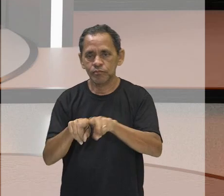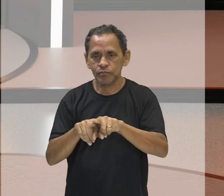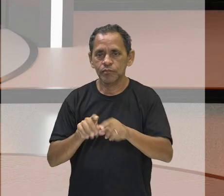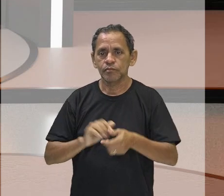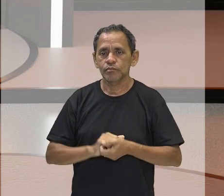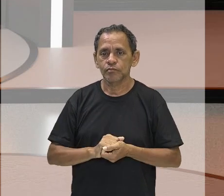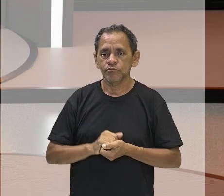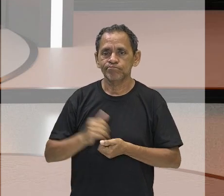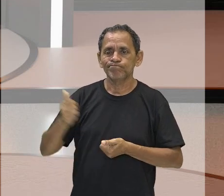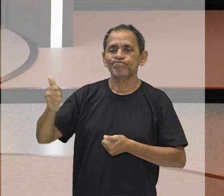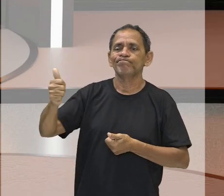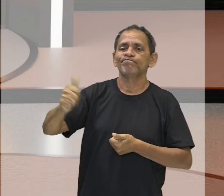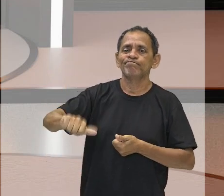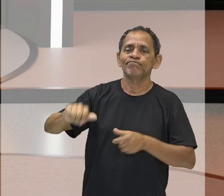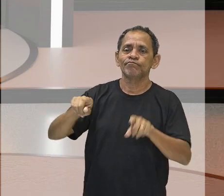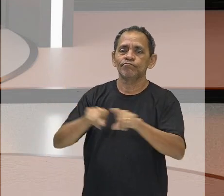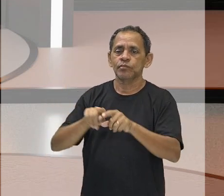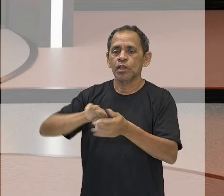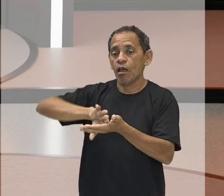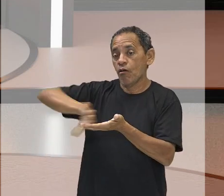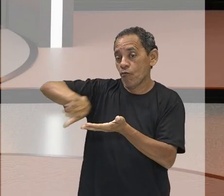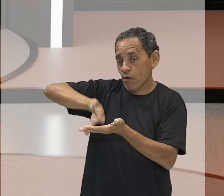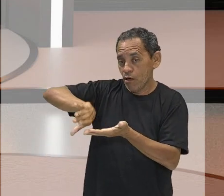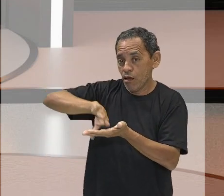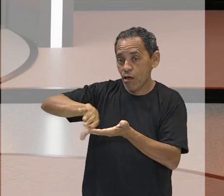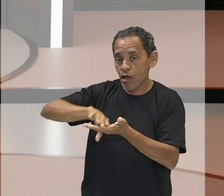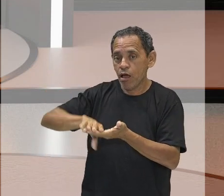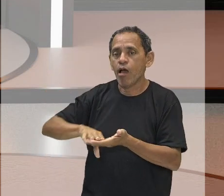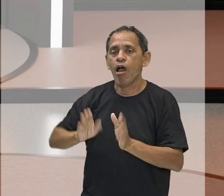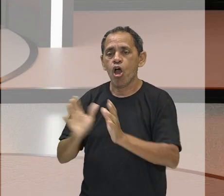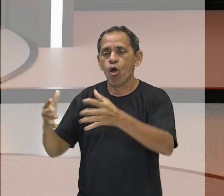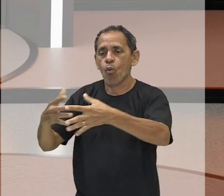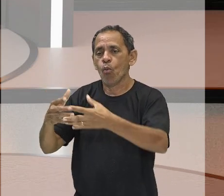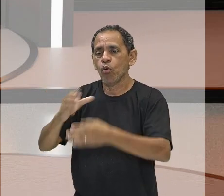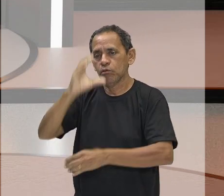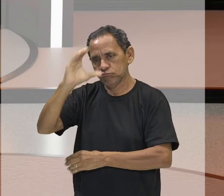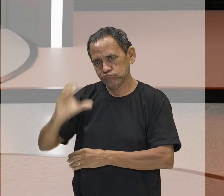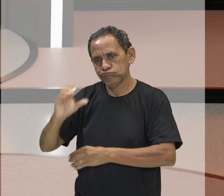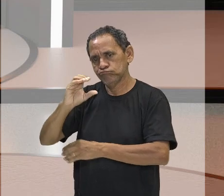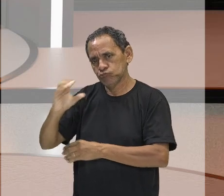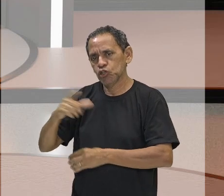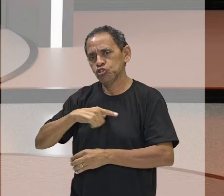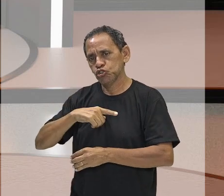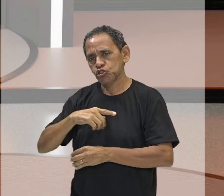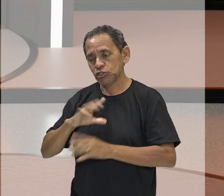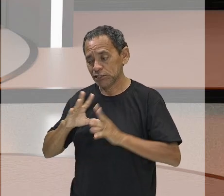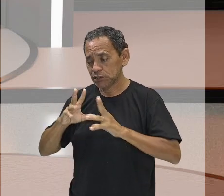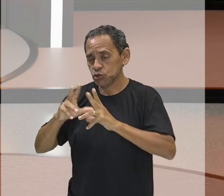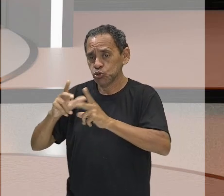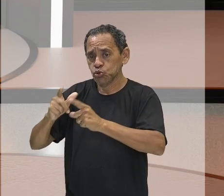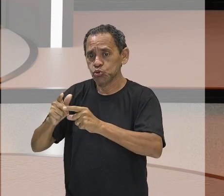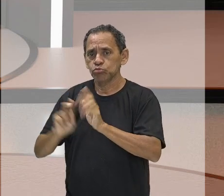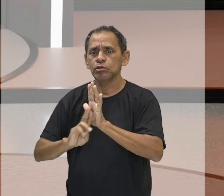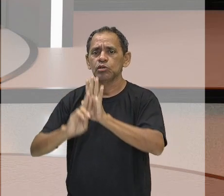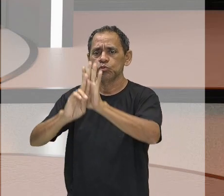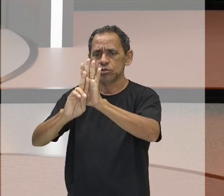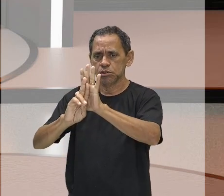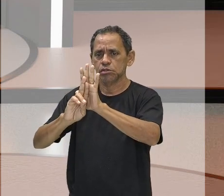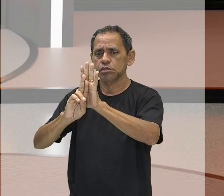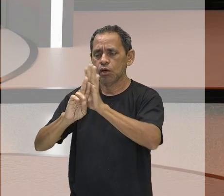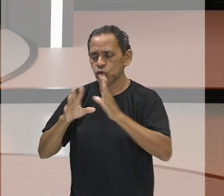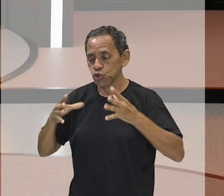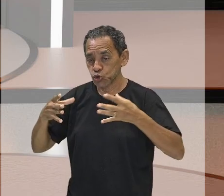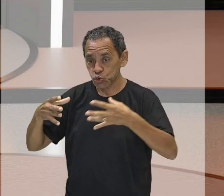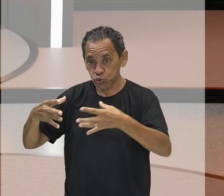você era afastado da comunidade cristã, que correspondia basicamente tudo que estava ao redor ali da